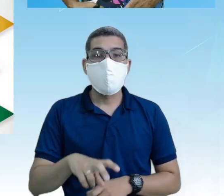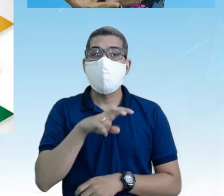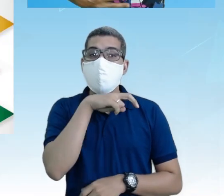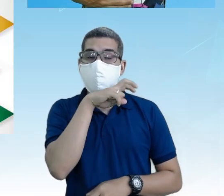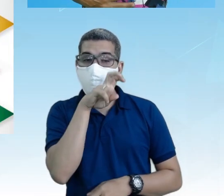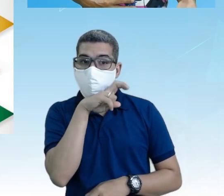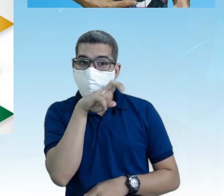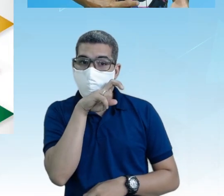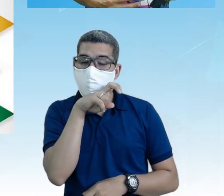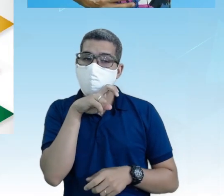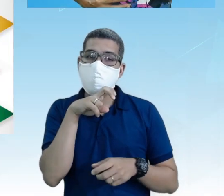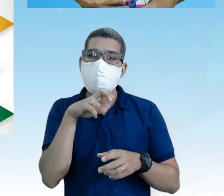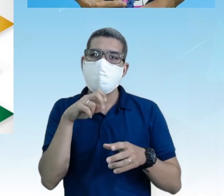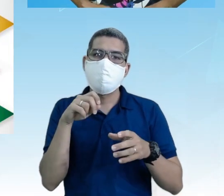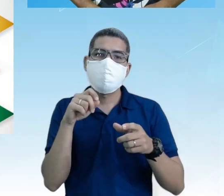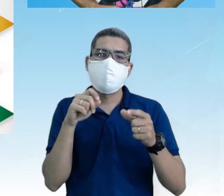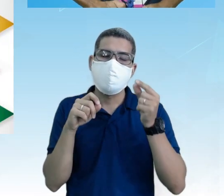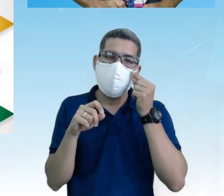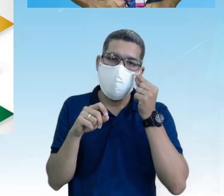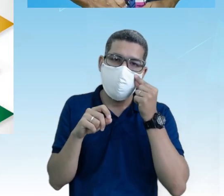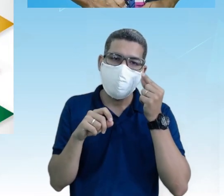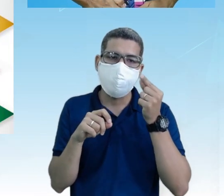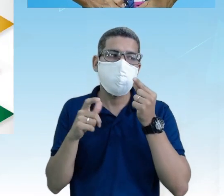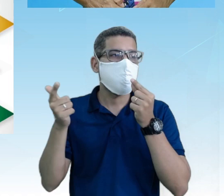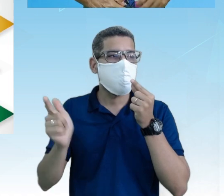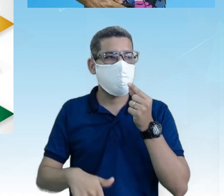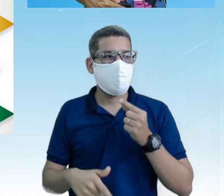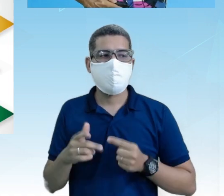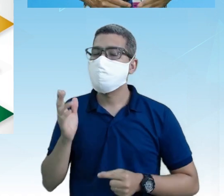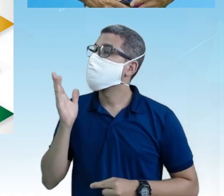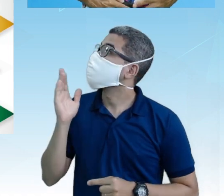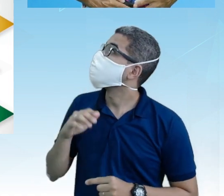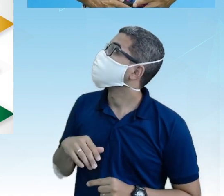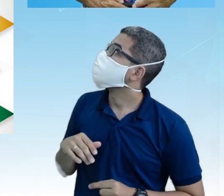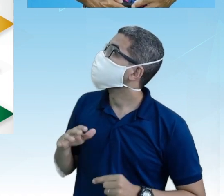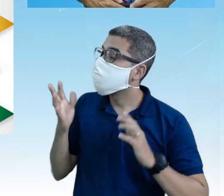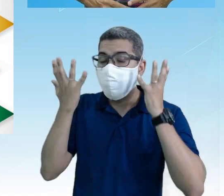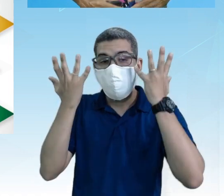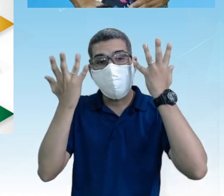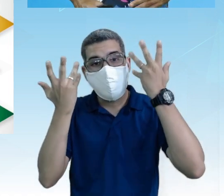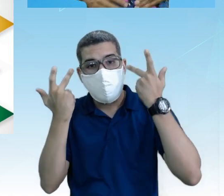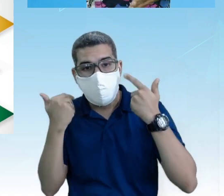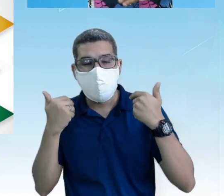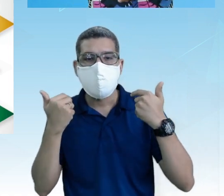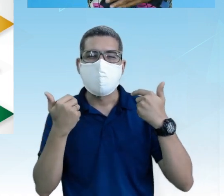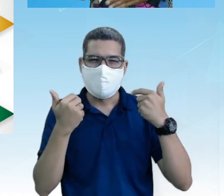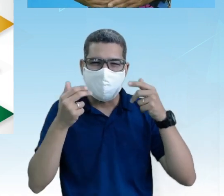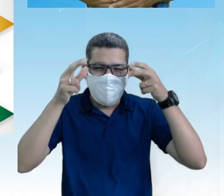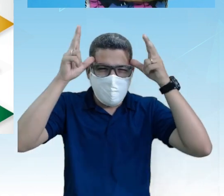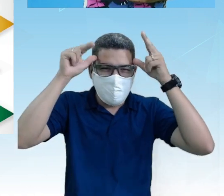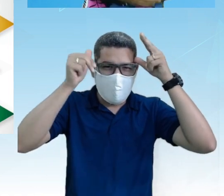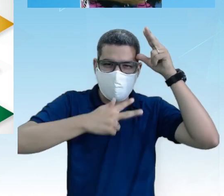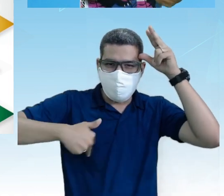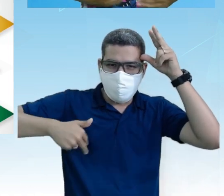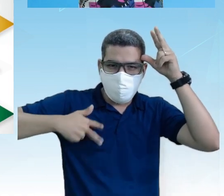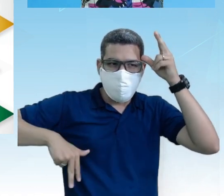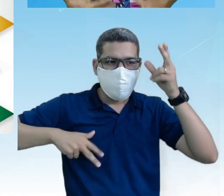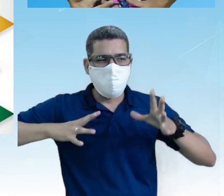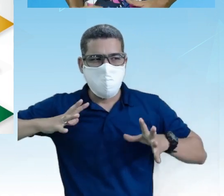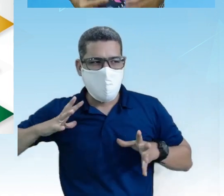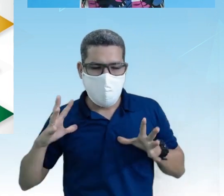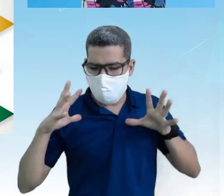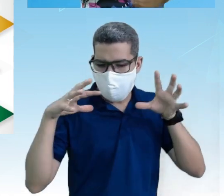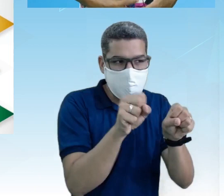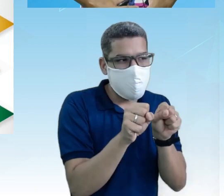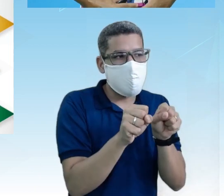gente tem uma leoa que está se alimentando de uma zebra. Esse tipo de relação, onde uma espécie ela mata outra